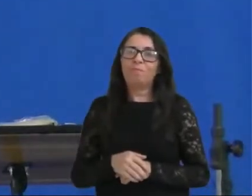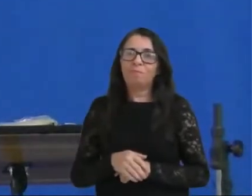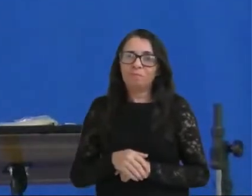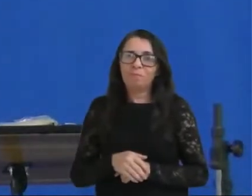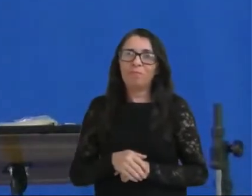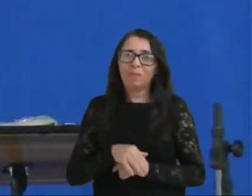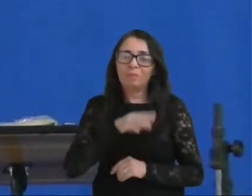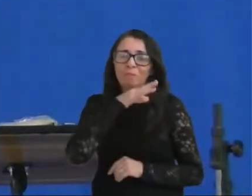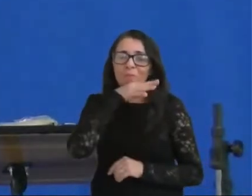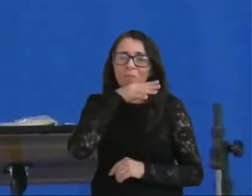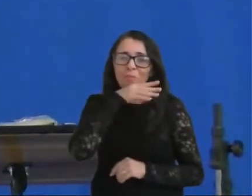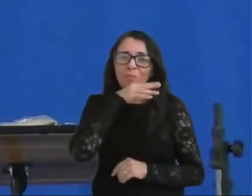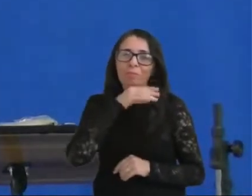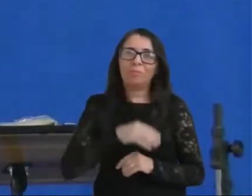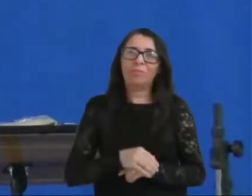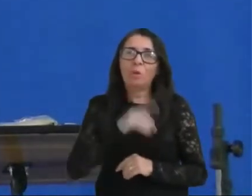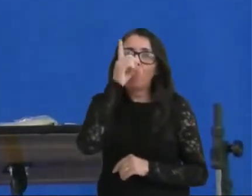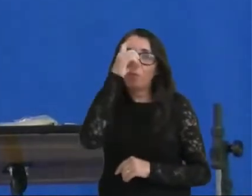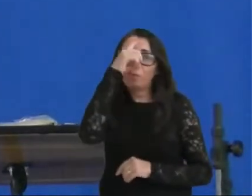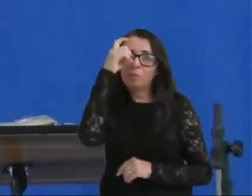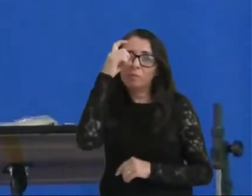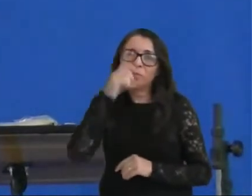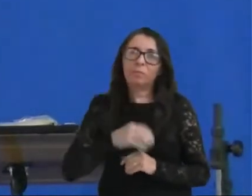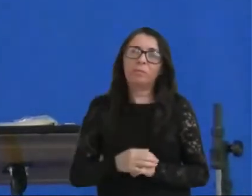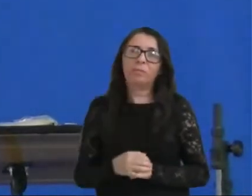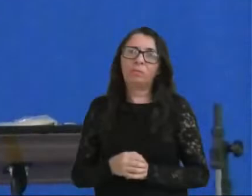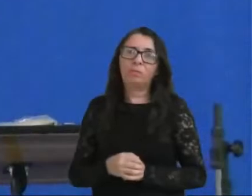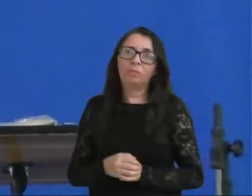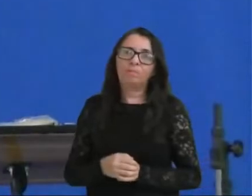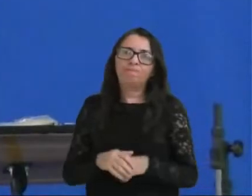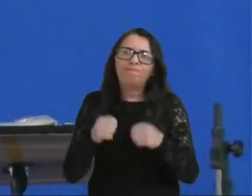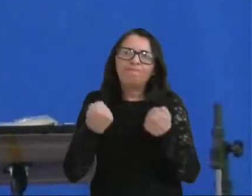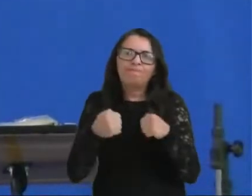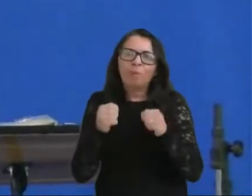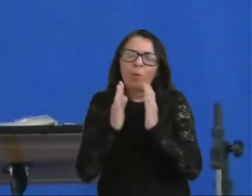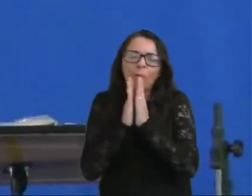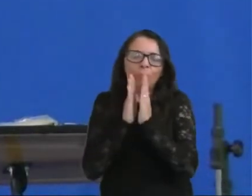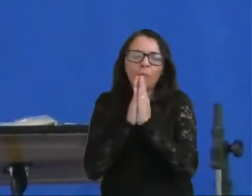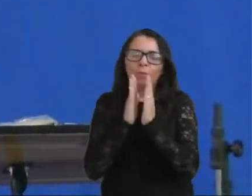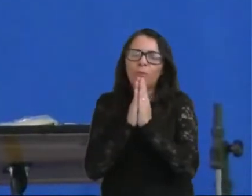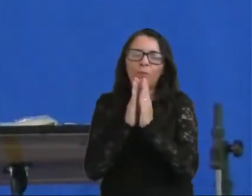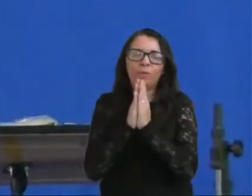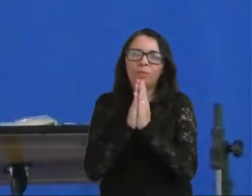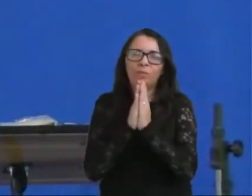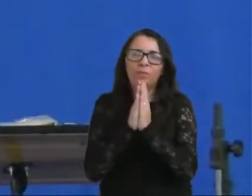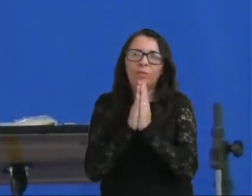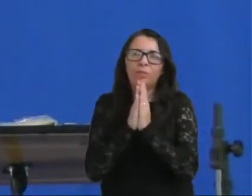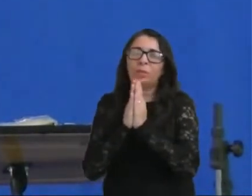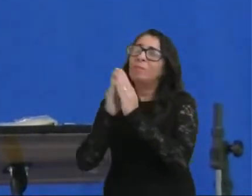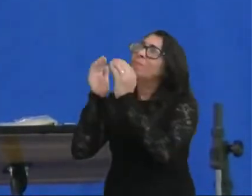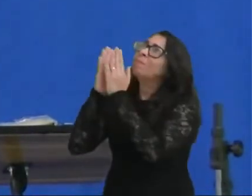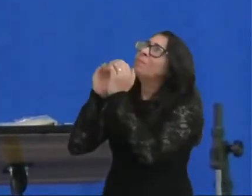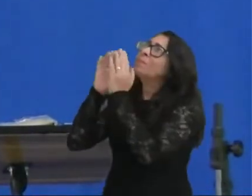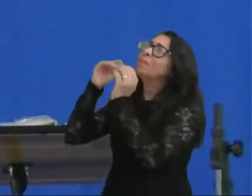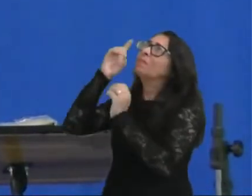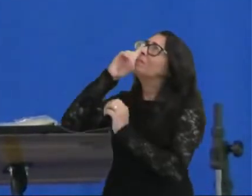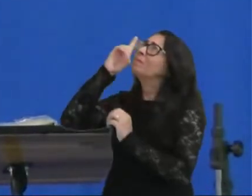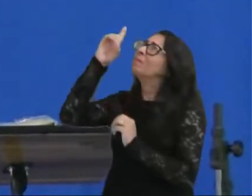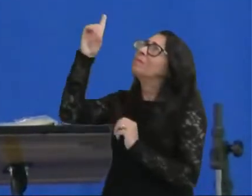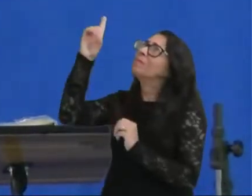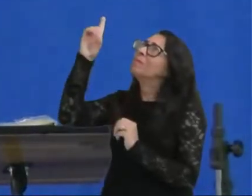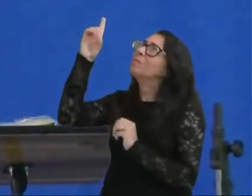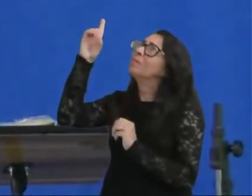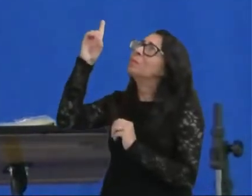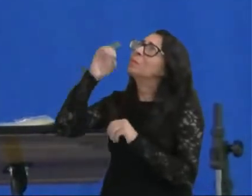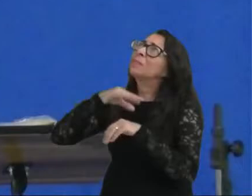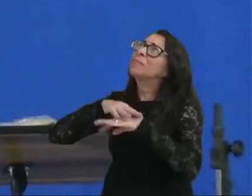Todo cuidado que nós devemos tomar ainda é pouco. Então, você que tem que sair de casa, você que tem que ir aos